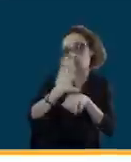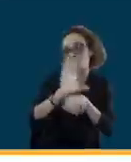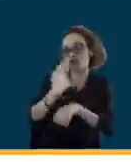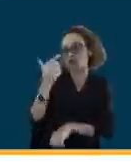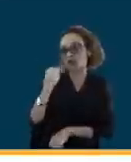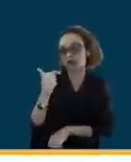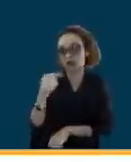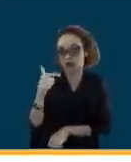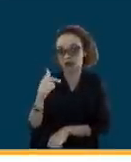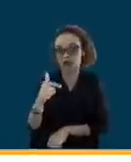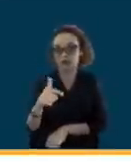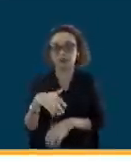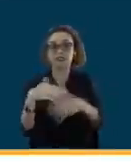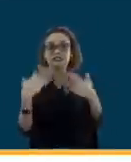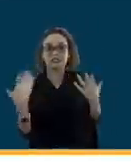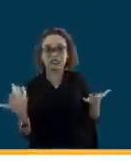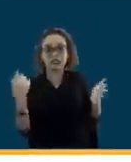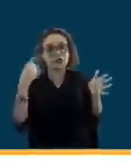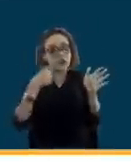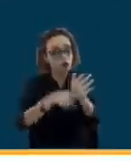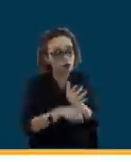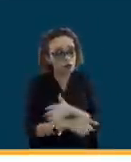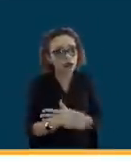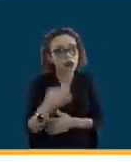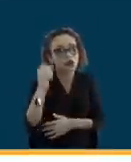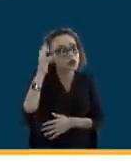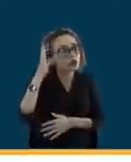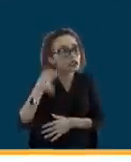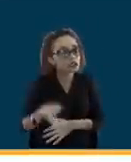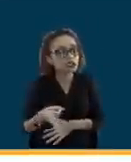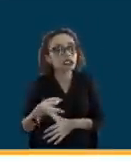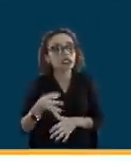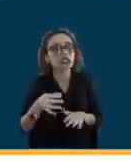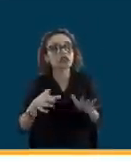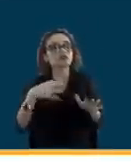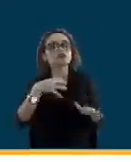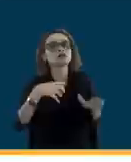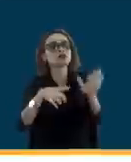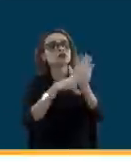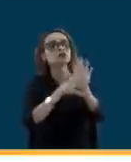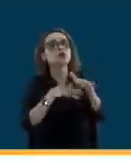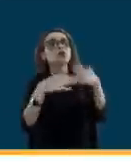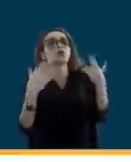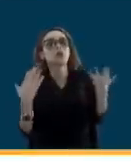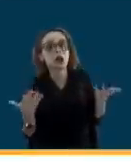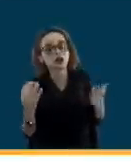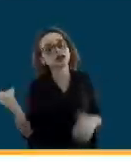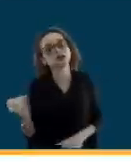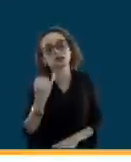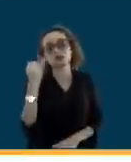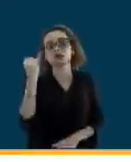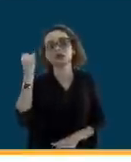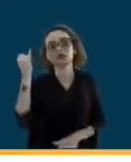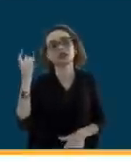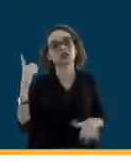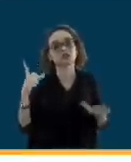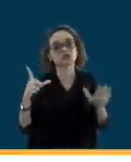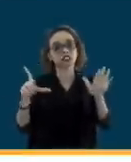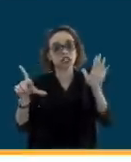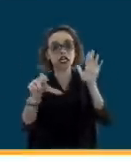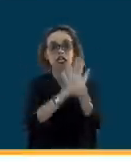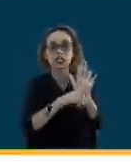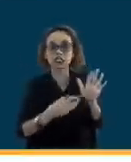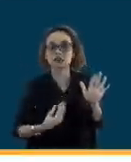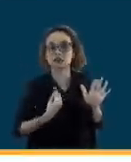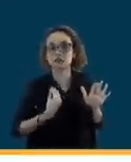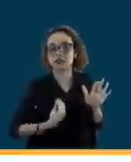para compreender o sentido da lei, né? Isso é muito importante, porque aí é a lei entrando no veio da vida, né? Esse é